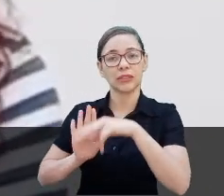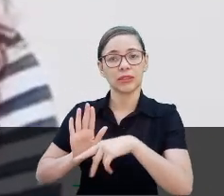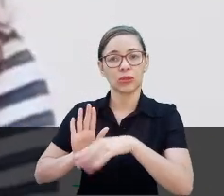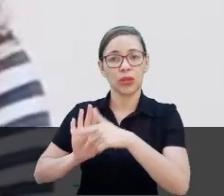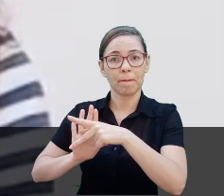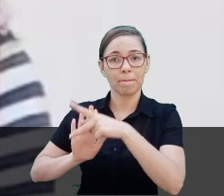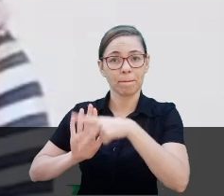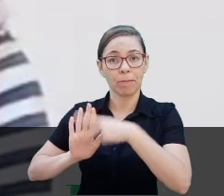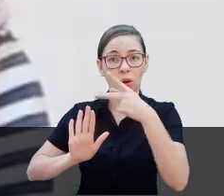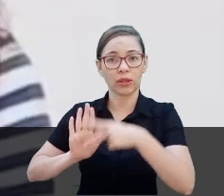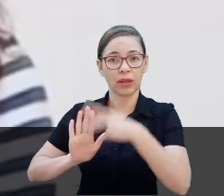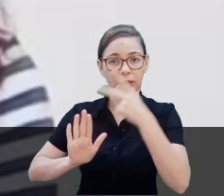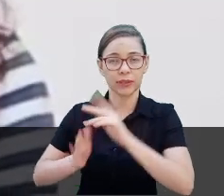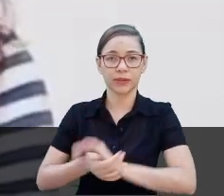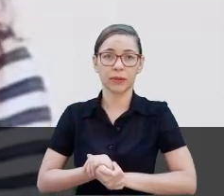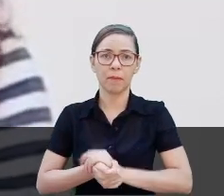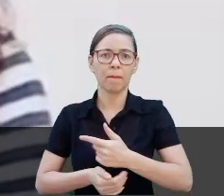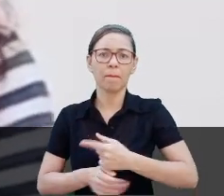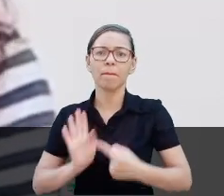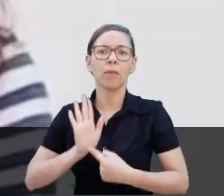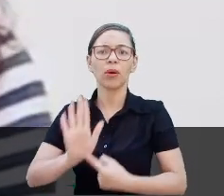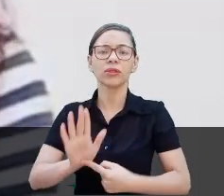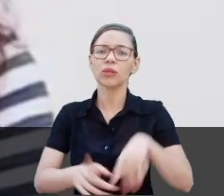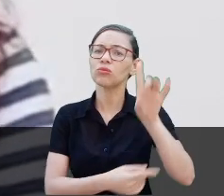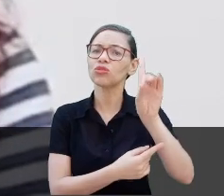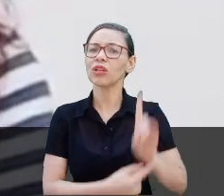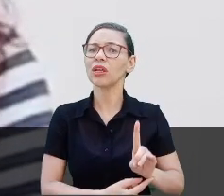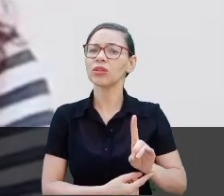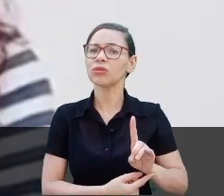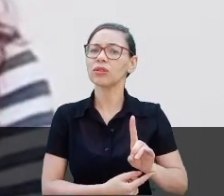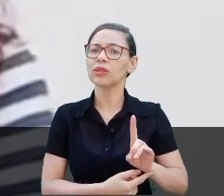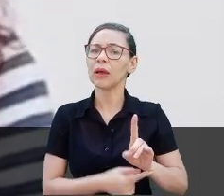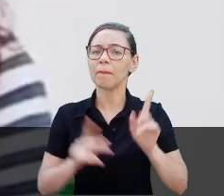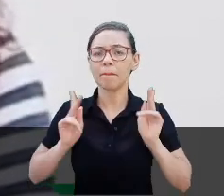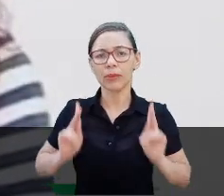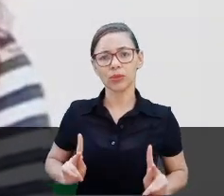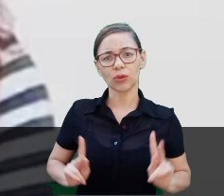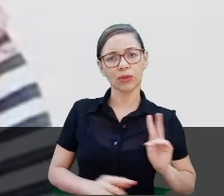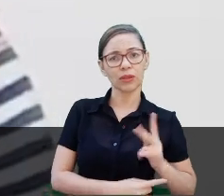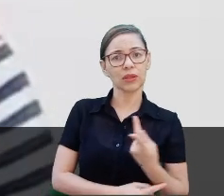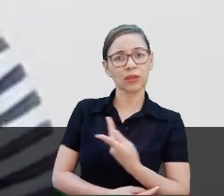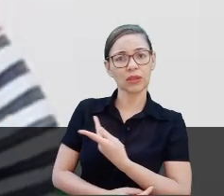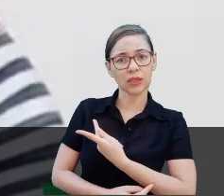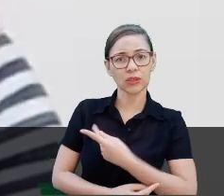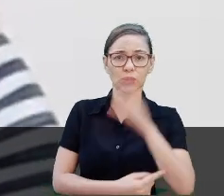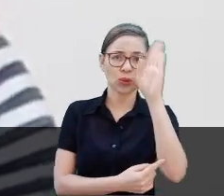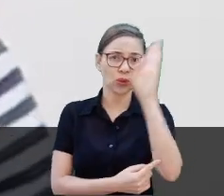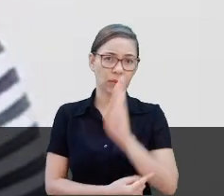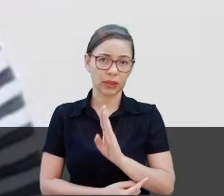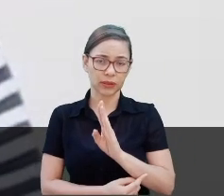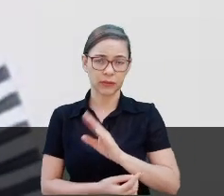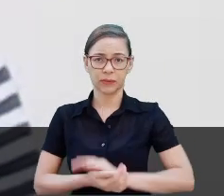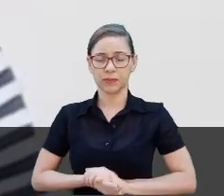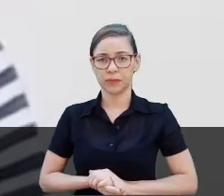de proteções institucionais e de convites ao debate sobre garantias de direitos para as pessoas trans no Brasil. Por quê? Por